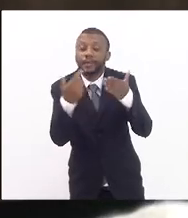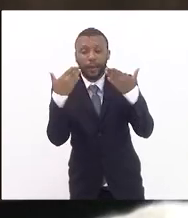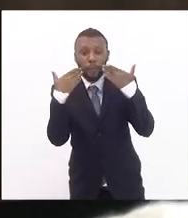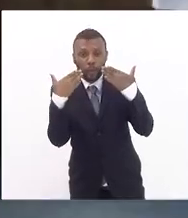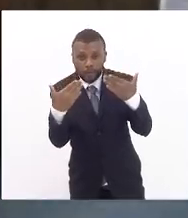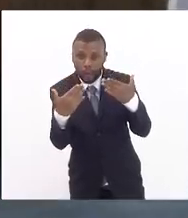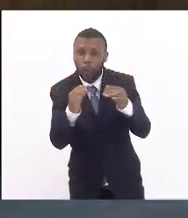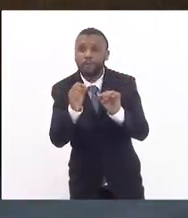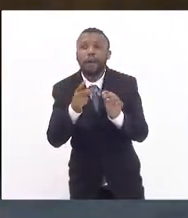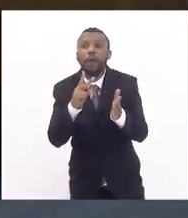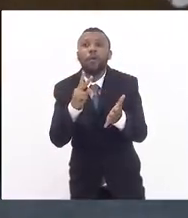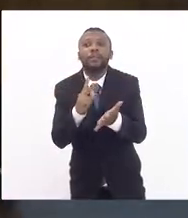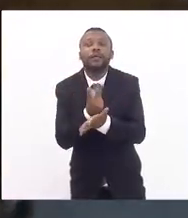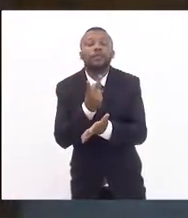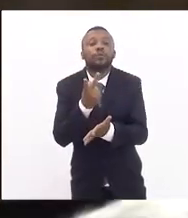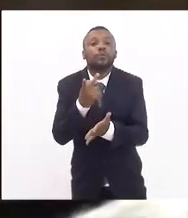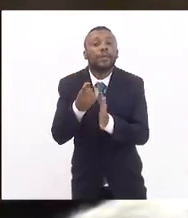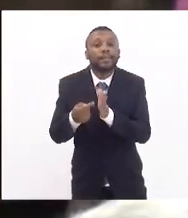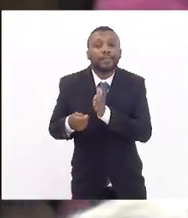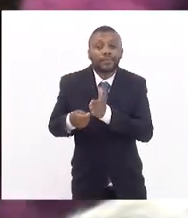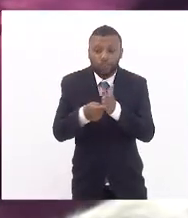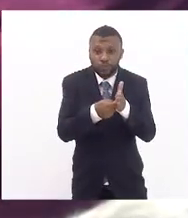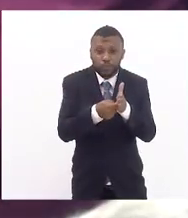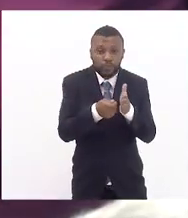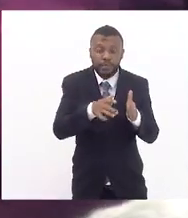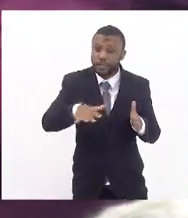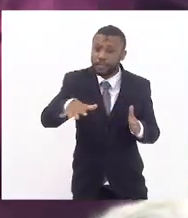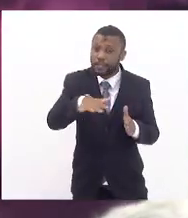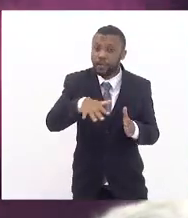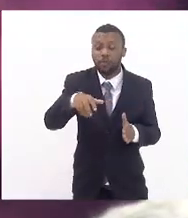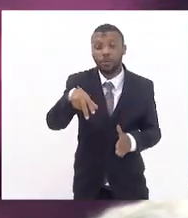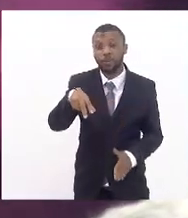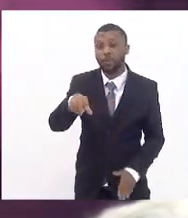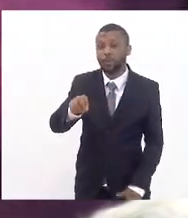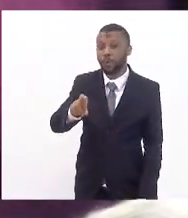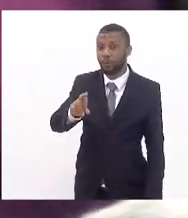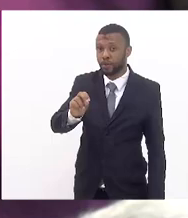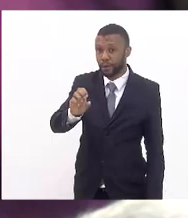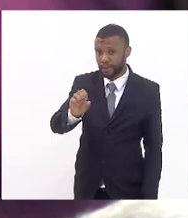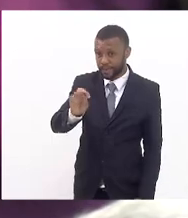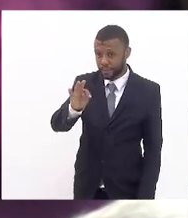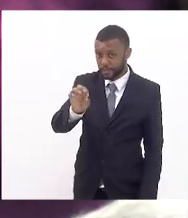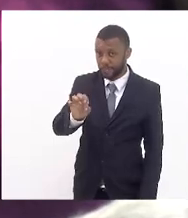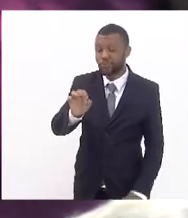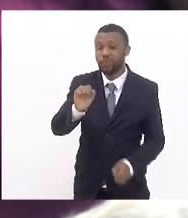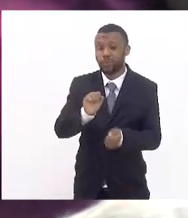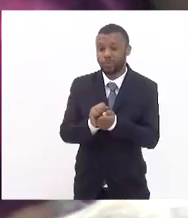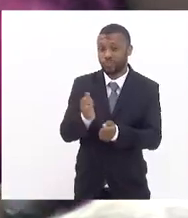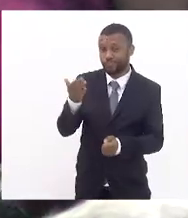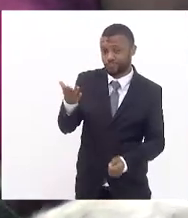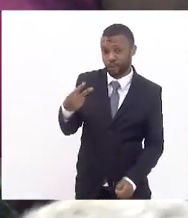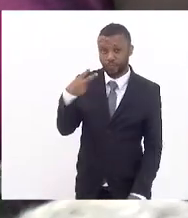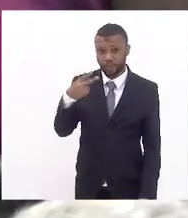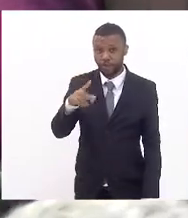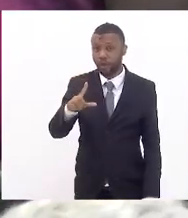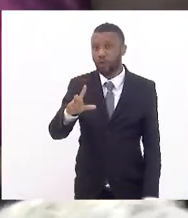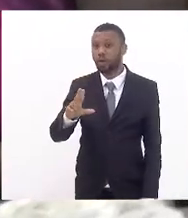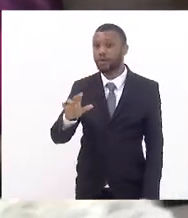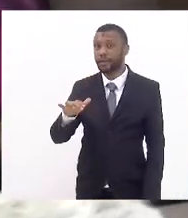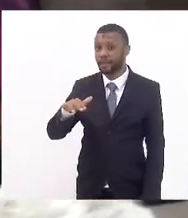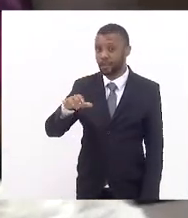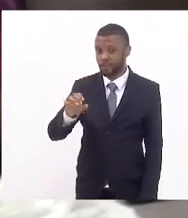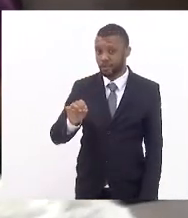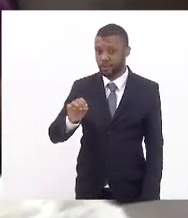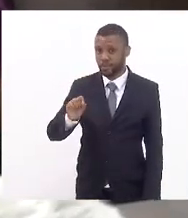município. Município esse, da região noroeste, estou aqui com o vereador Luciano Serafim, e que já vem sofrendo, presidente,